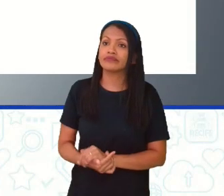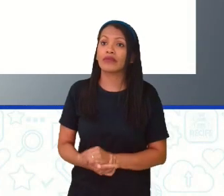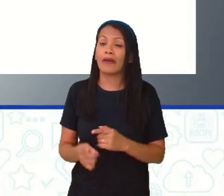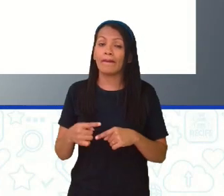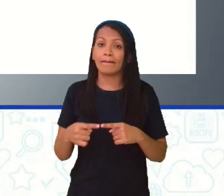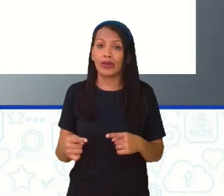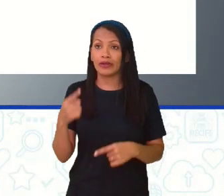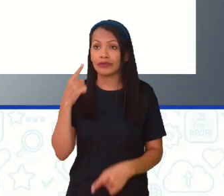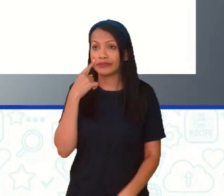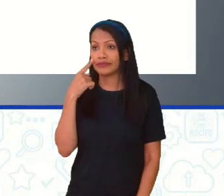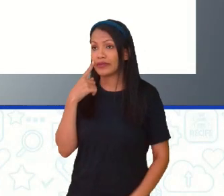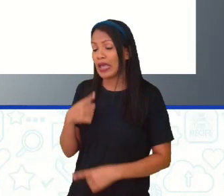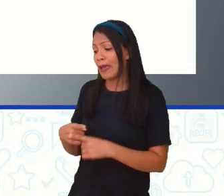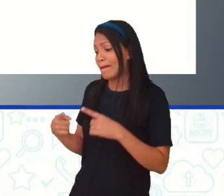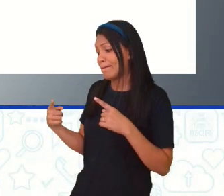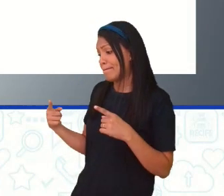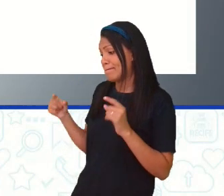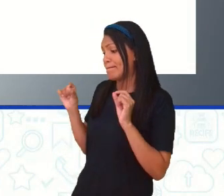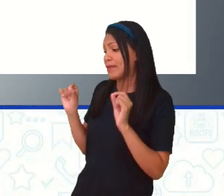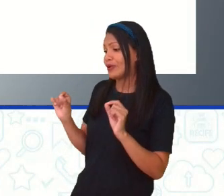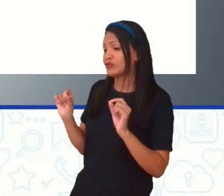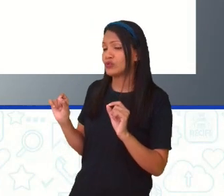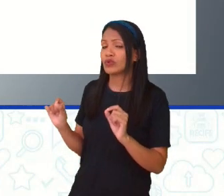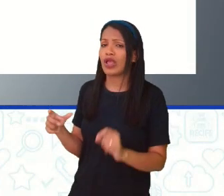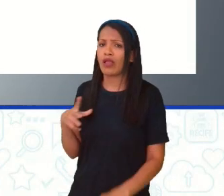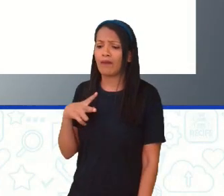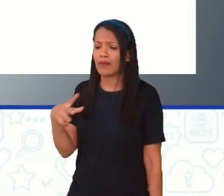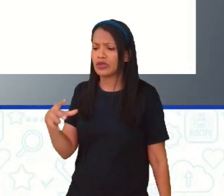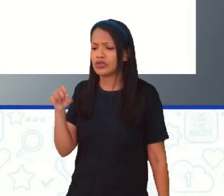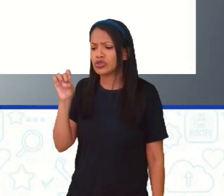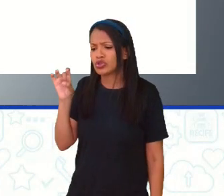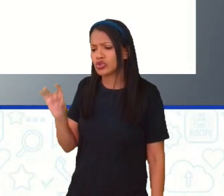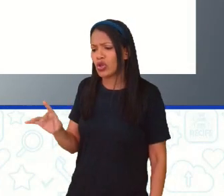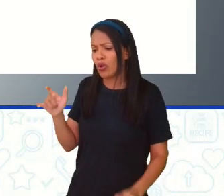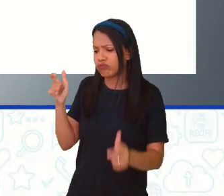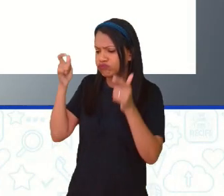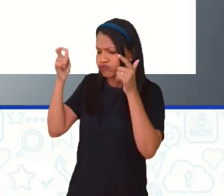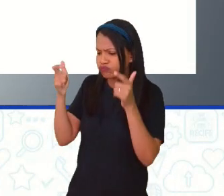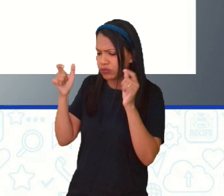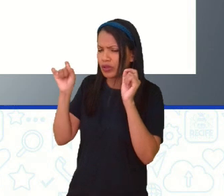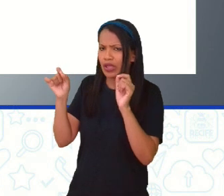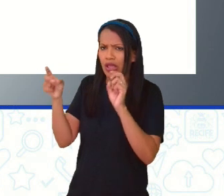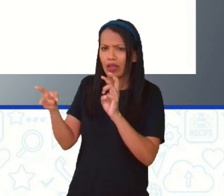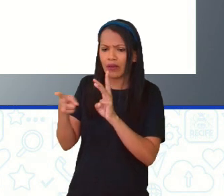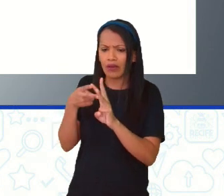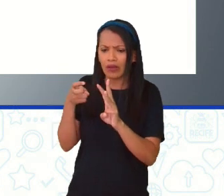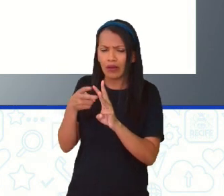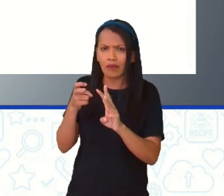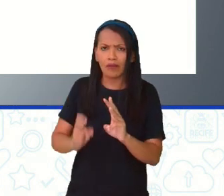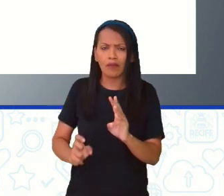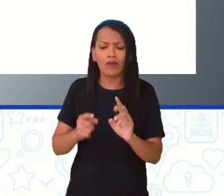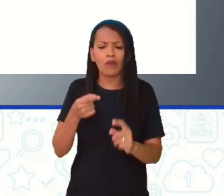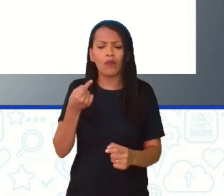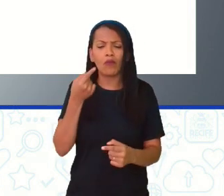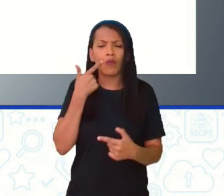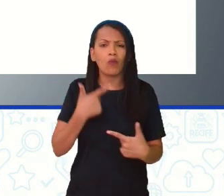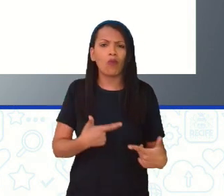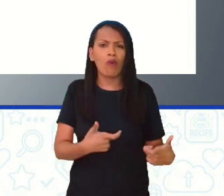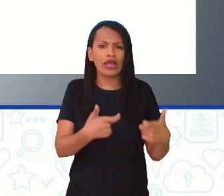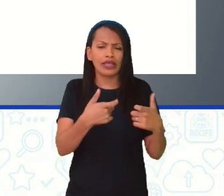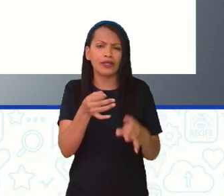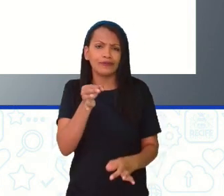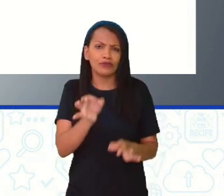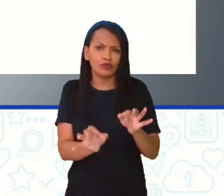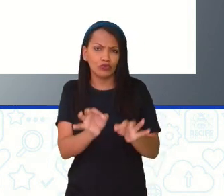a coroa só autorizava a escravidão indígena por meio da guerra justa. Olha só, preste atenção. Com a vinda dos